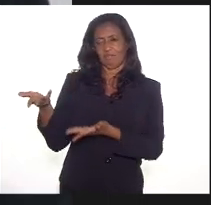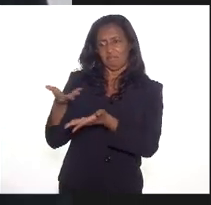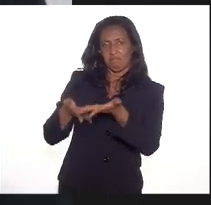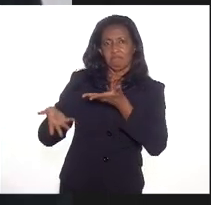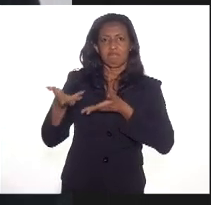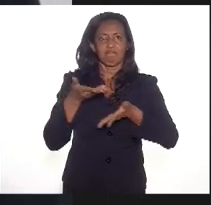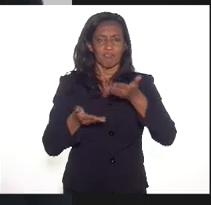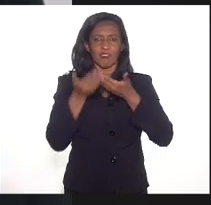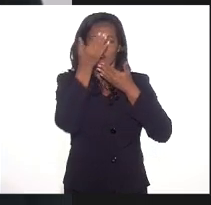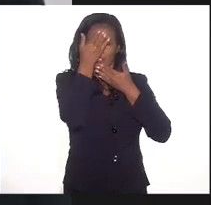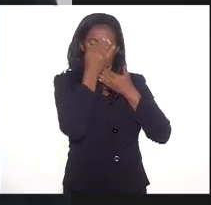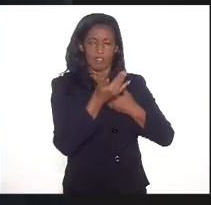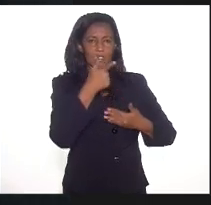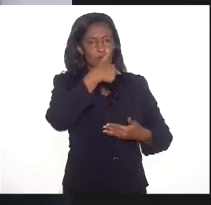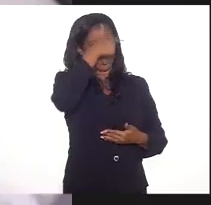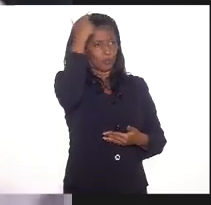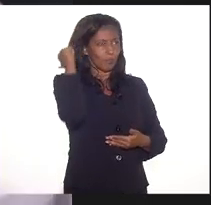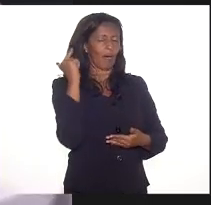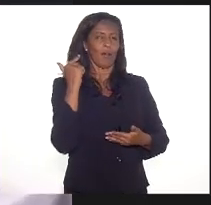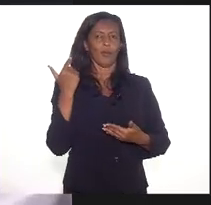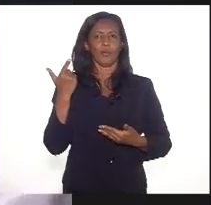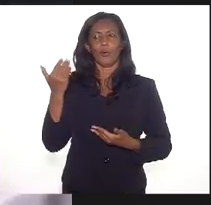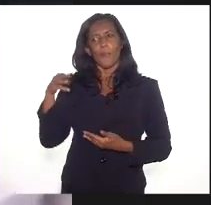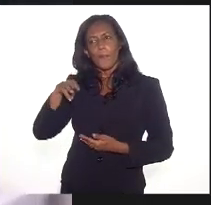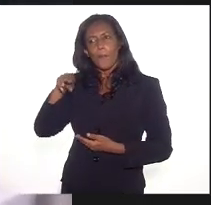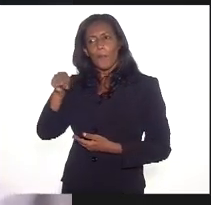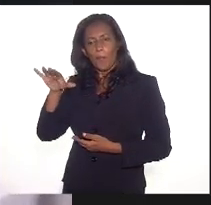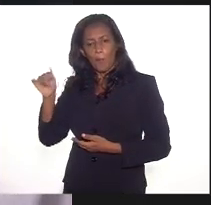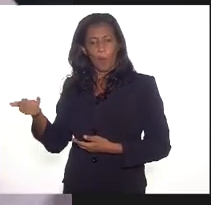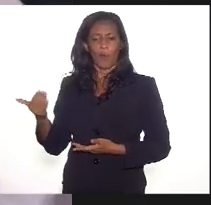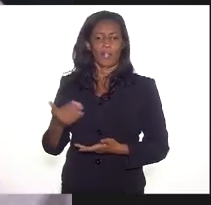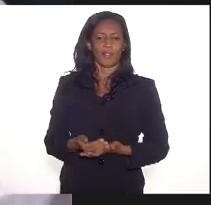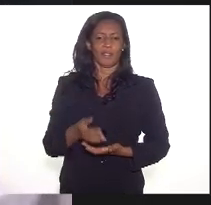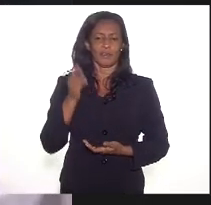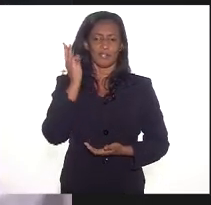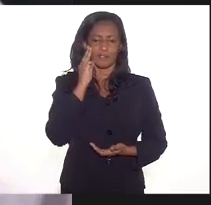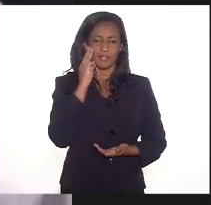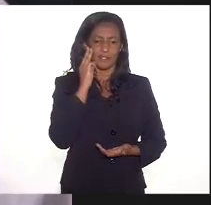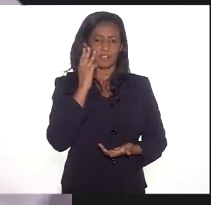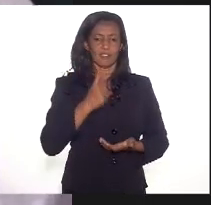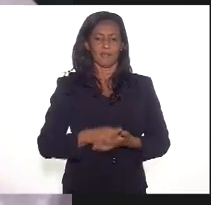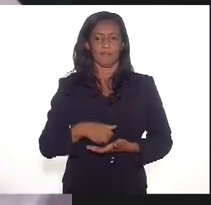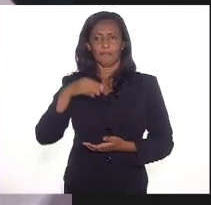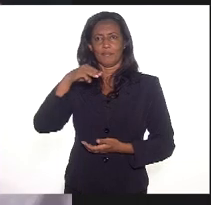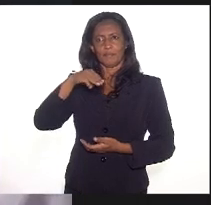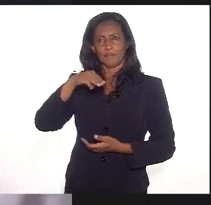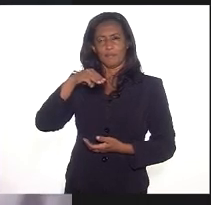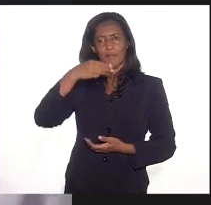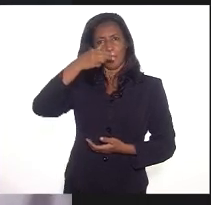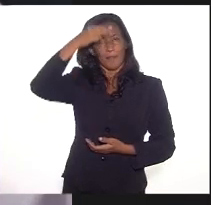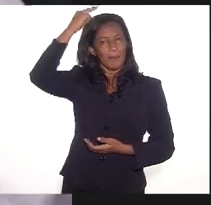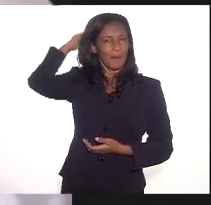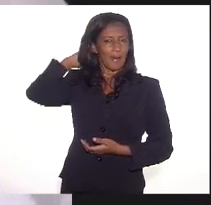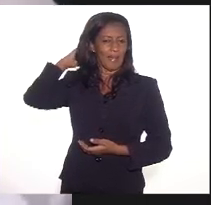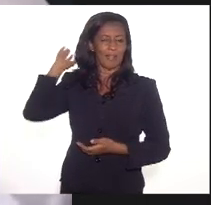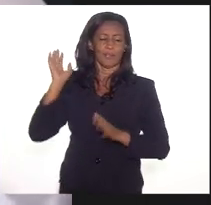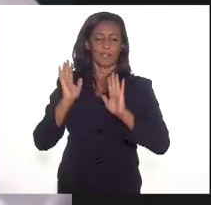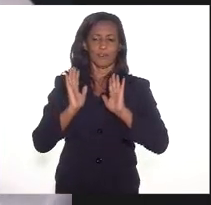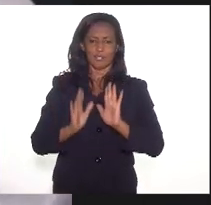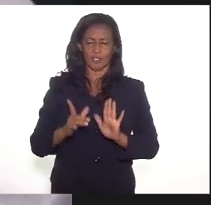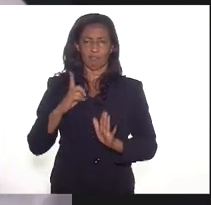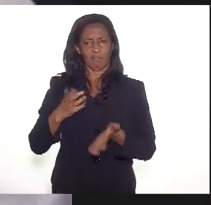Já agradeci aqui o deputado Luiz Paulo, deputada Mônica, deputado Valdec, deputado Márcio Pacheco, tiveram uma